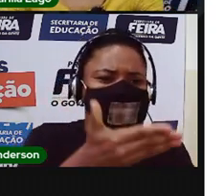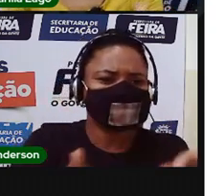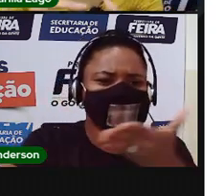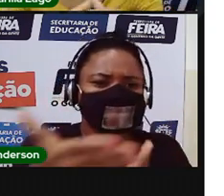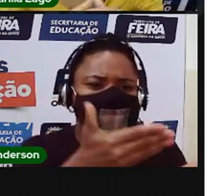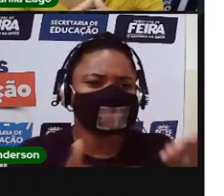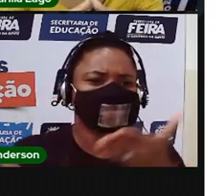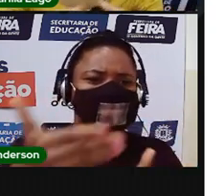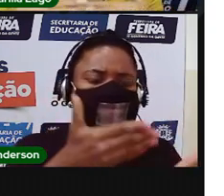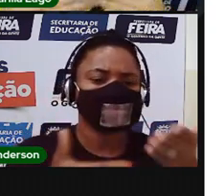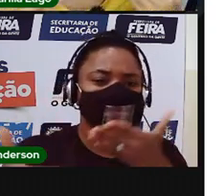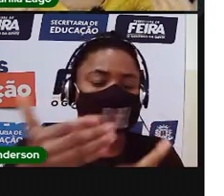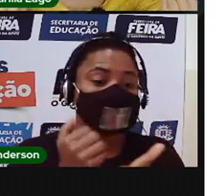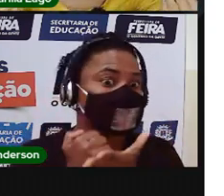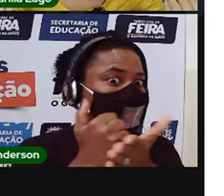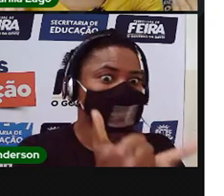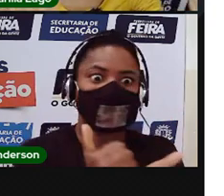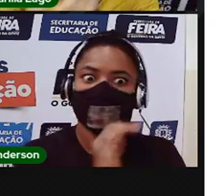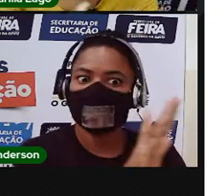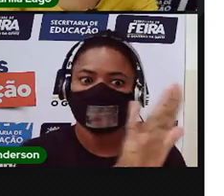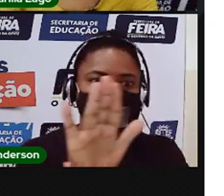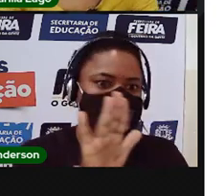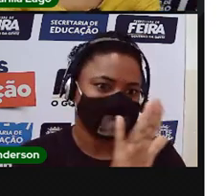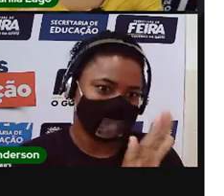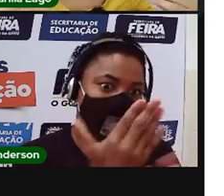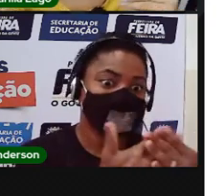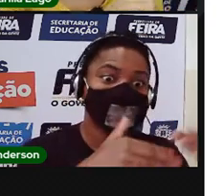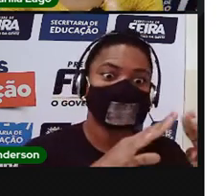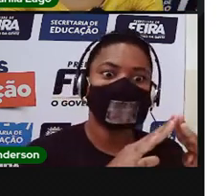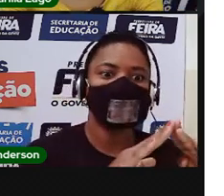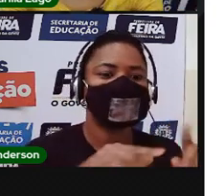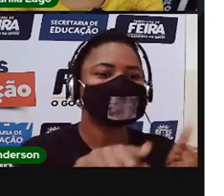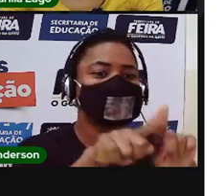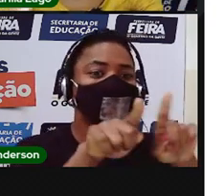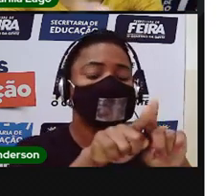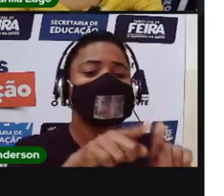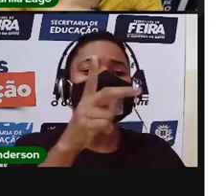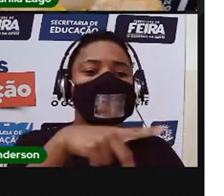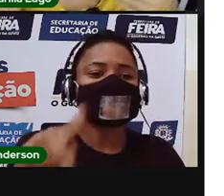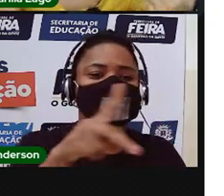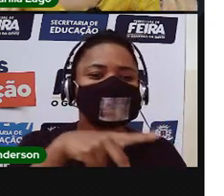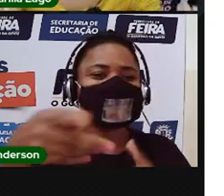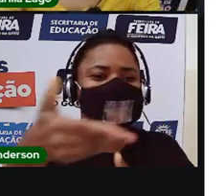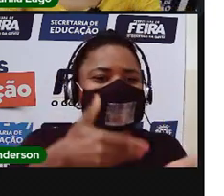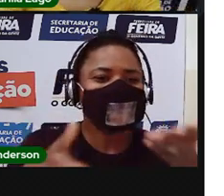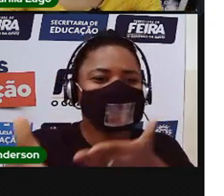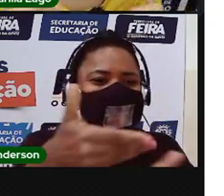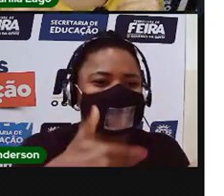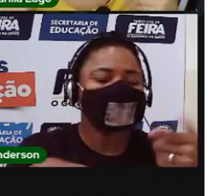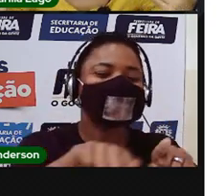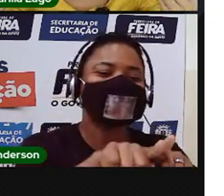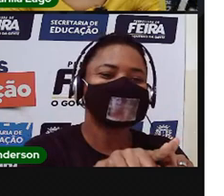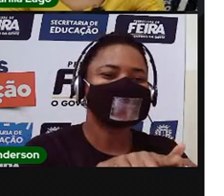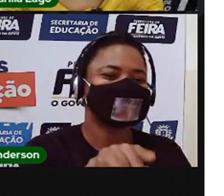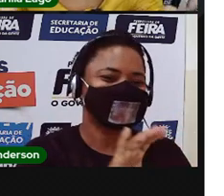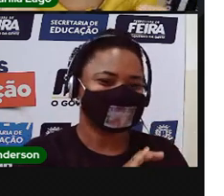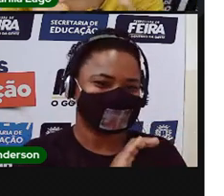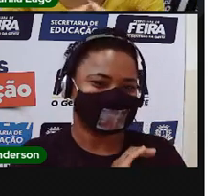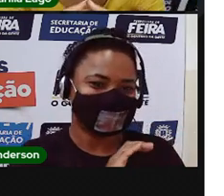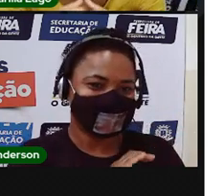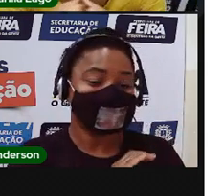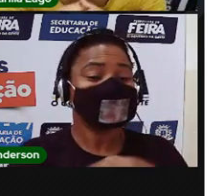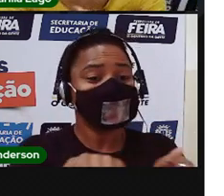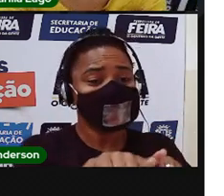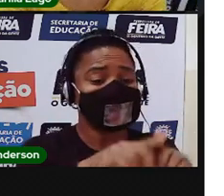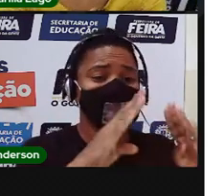escola, né? Na sua relação com os professores, com seus colegas, dentro de casa e também em outros